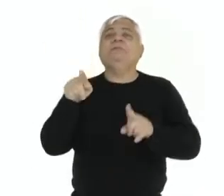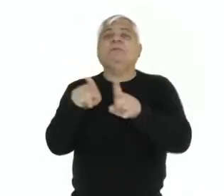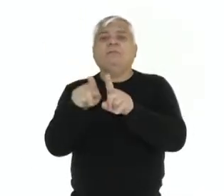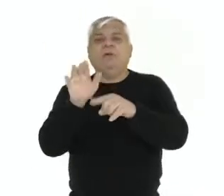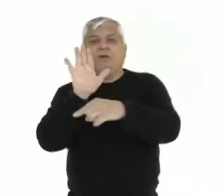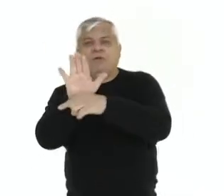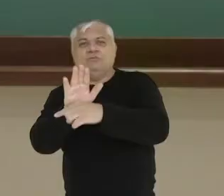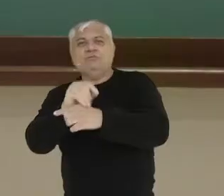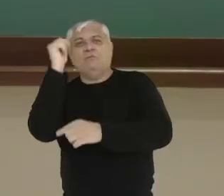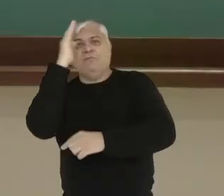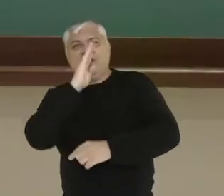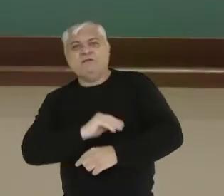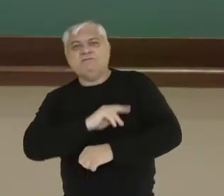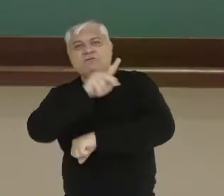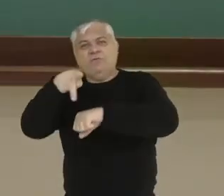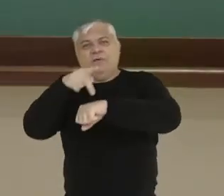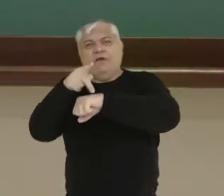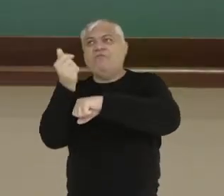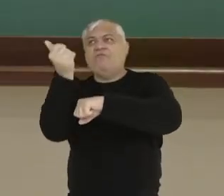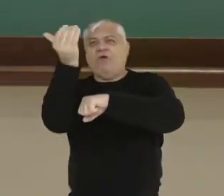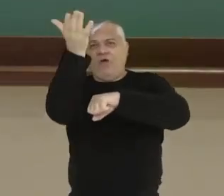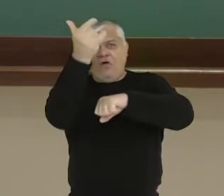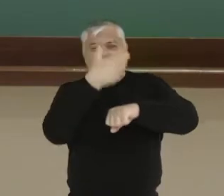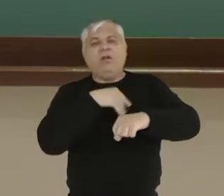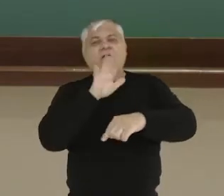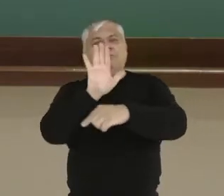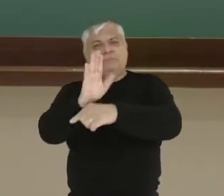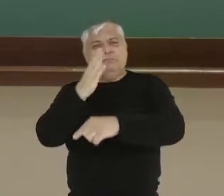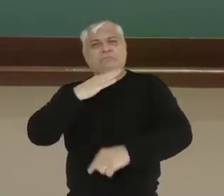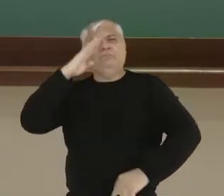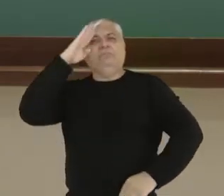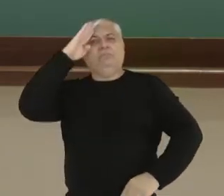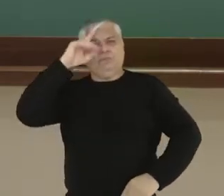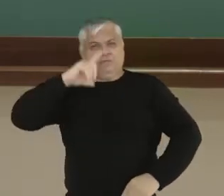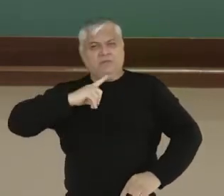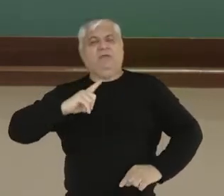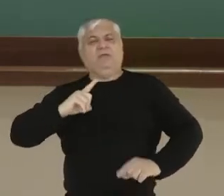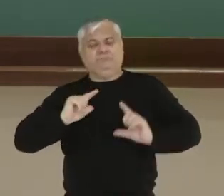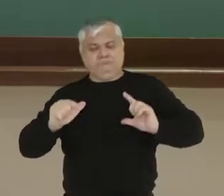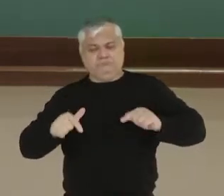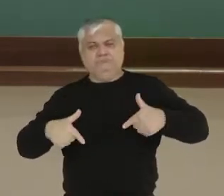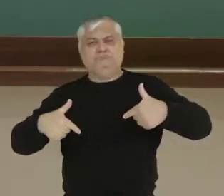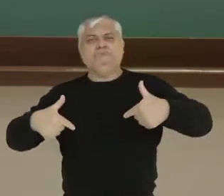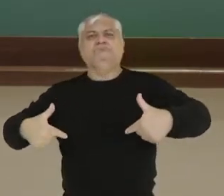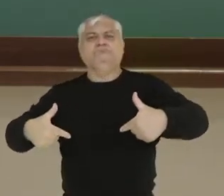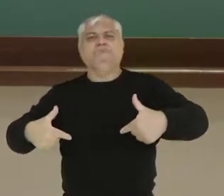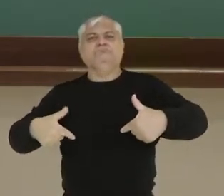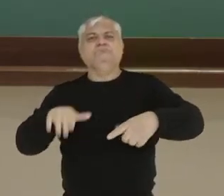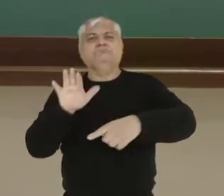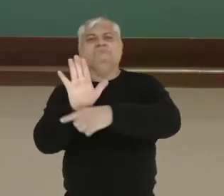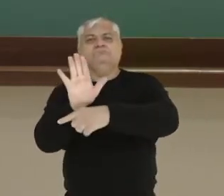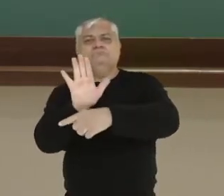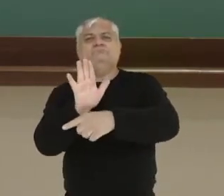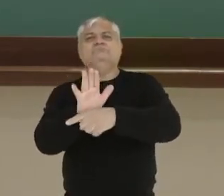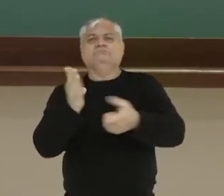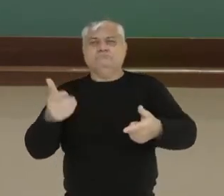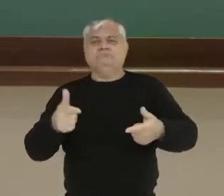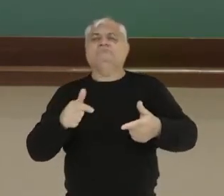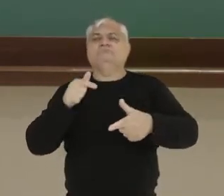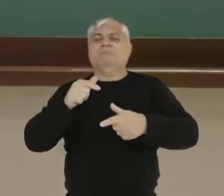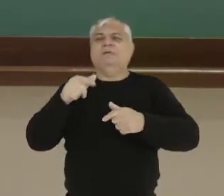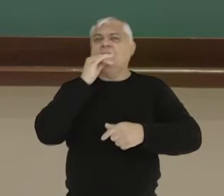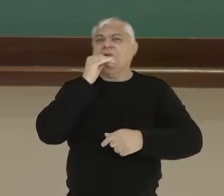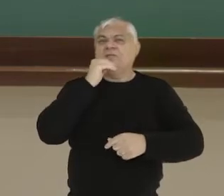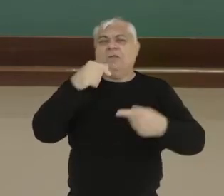no Brasil e fora do Brasil. Nós vamos ter aí a atuação do Exército Brasileiro em missões de paz